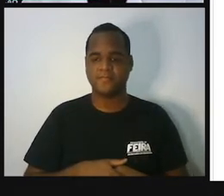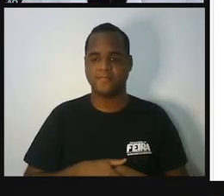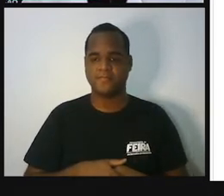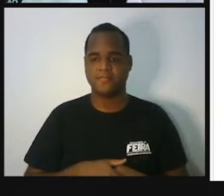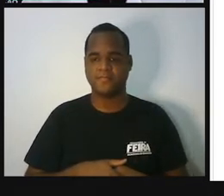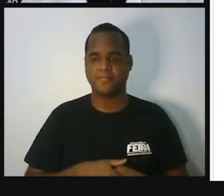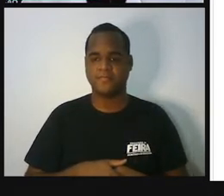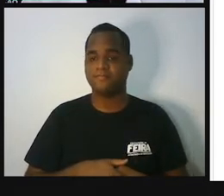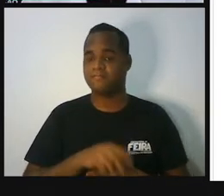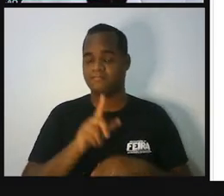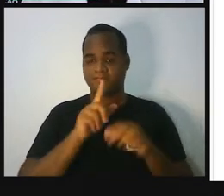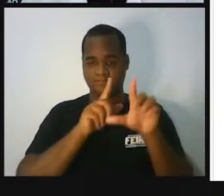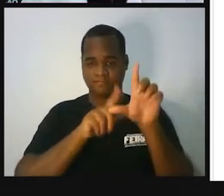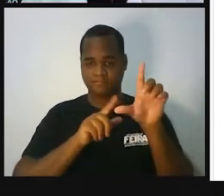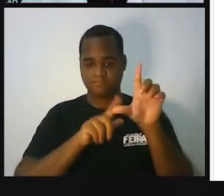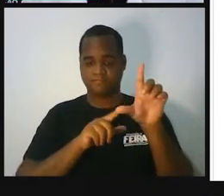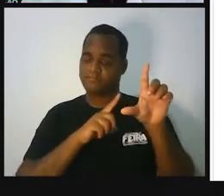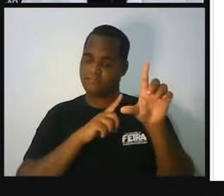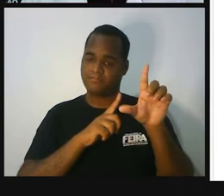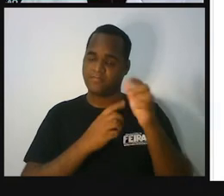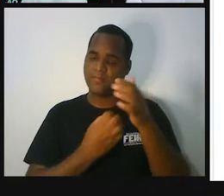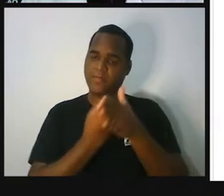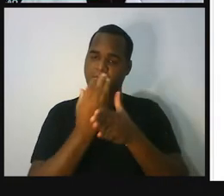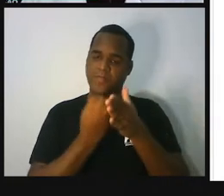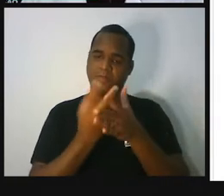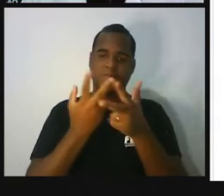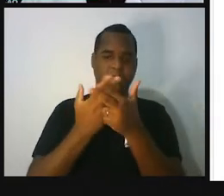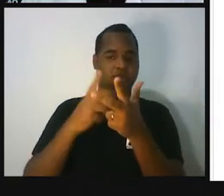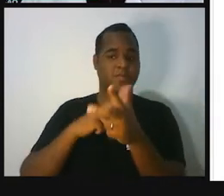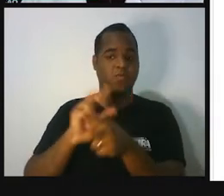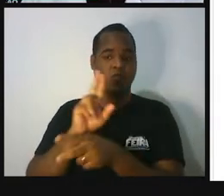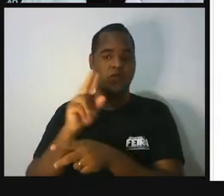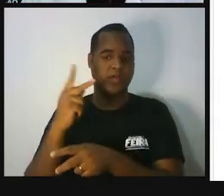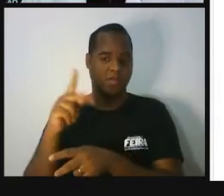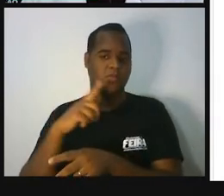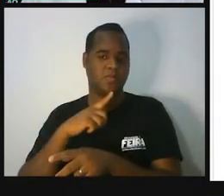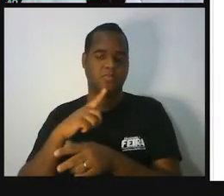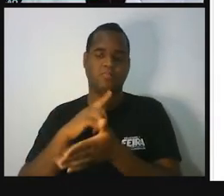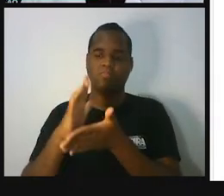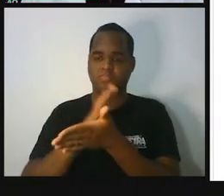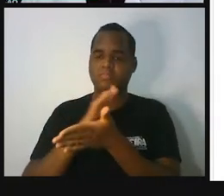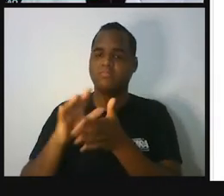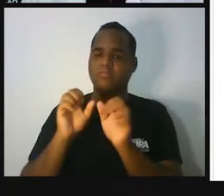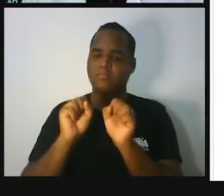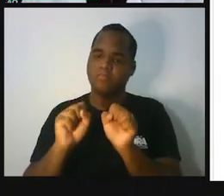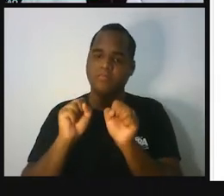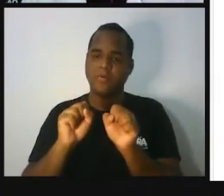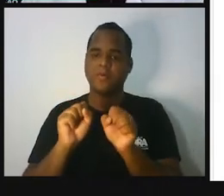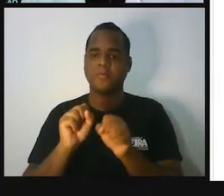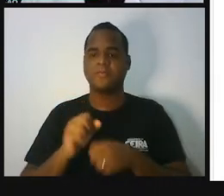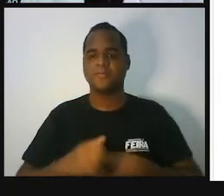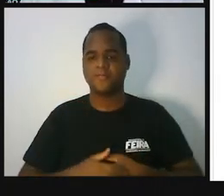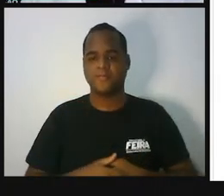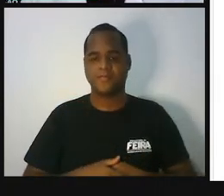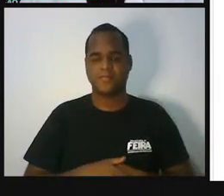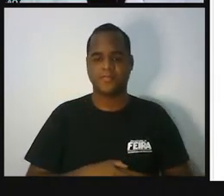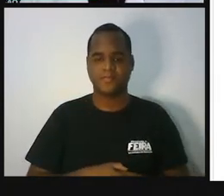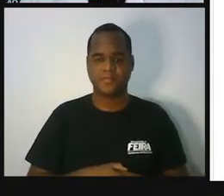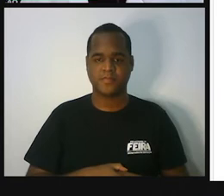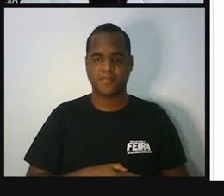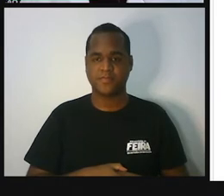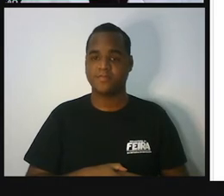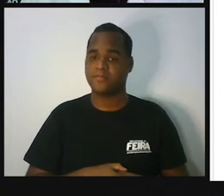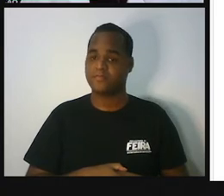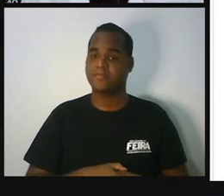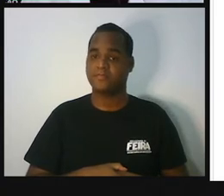é essas letrinhas que aparece é apenas para dar nome aos pontos tá Oi